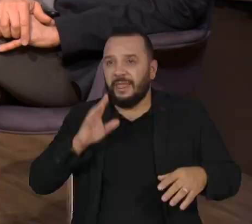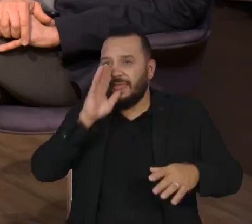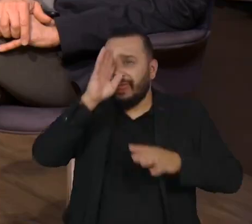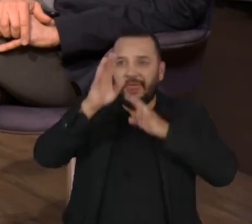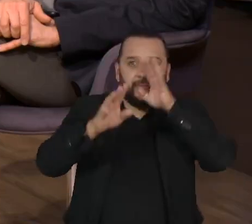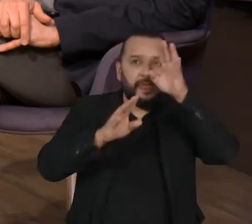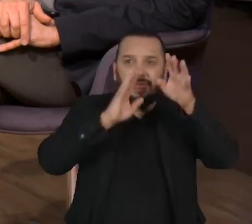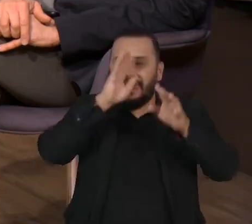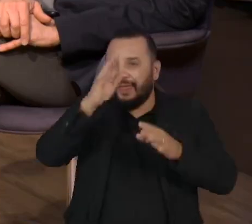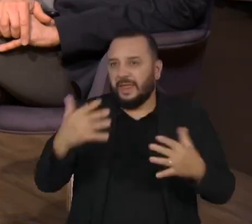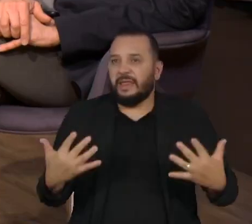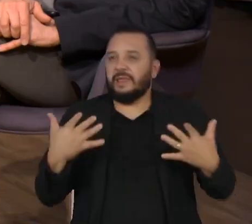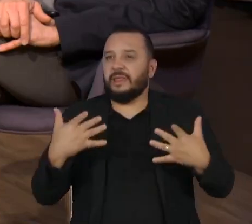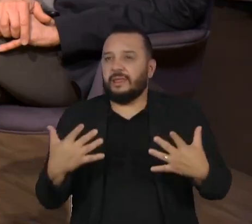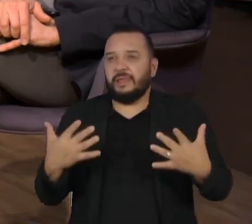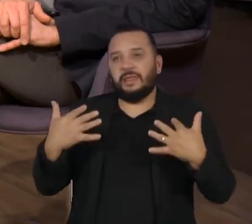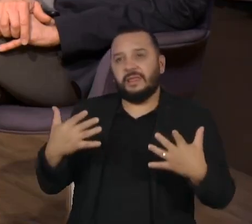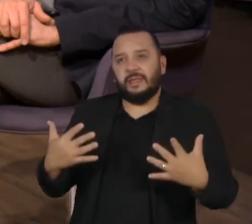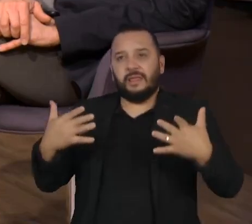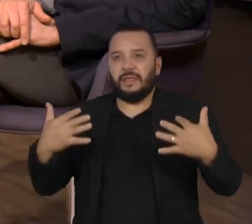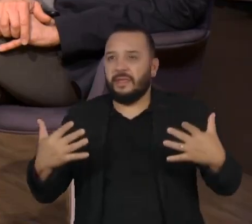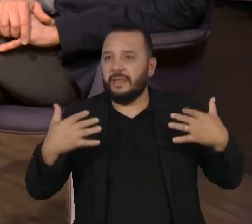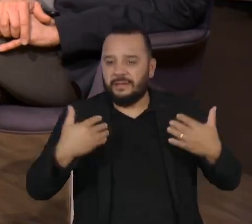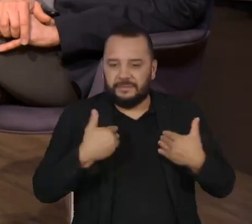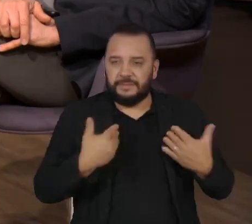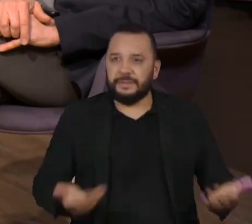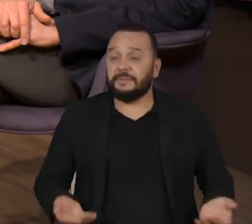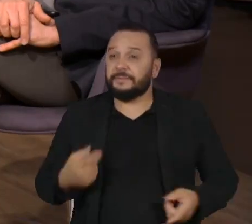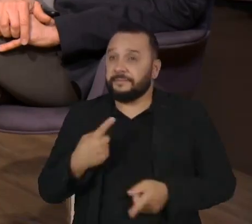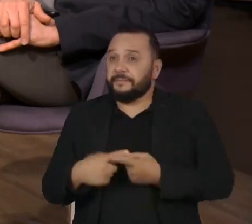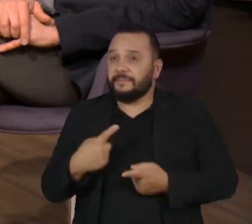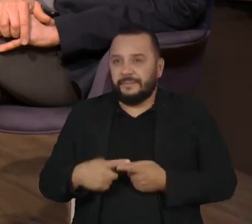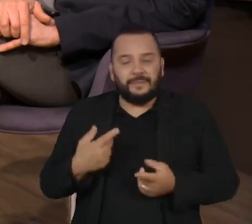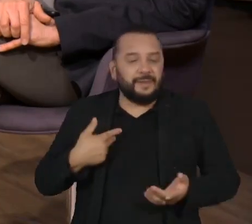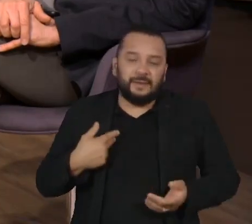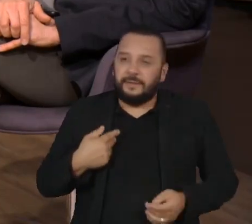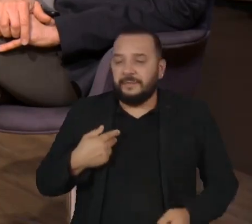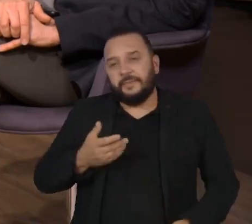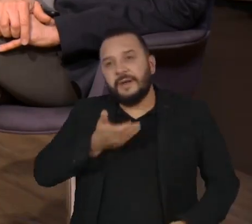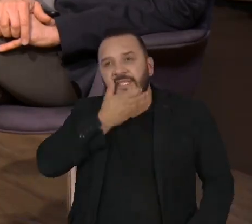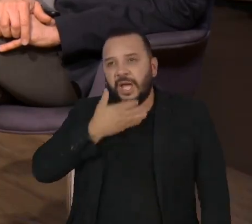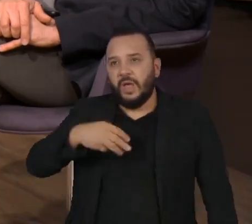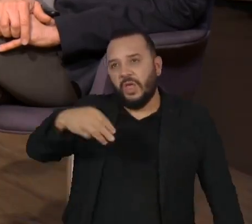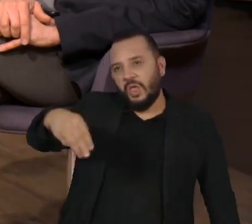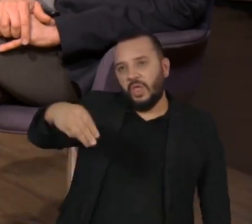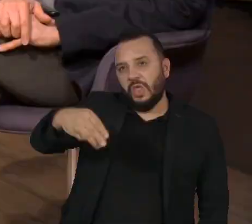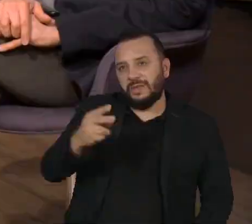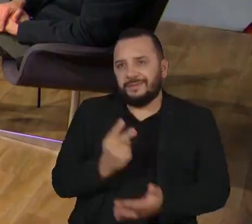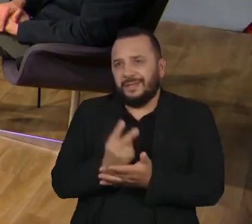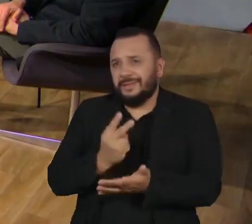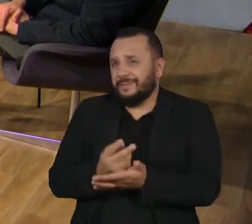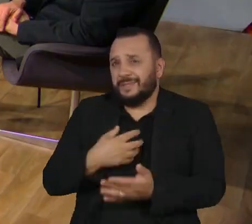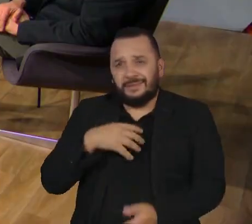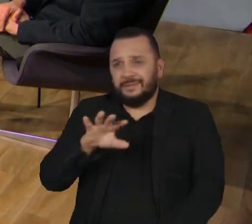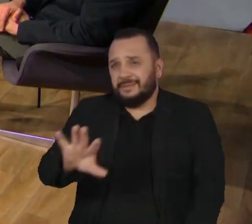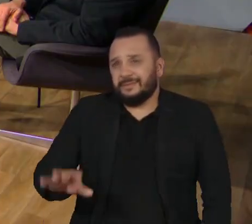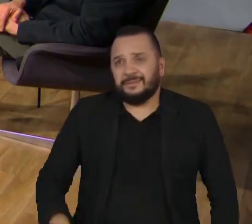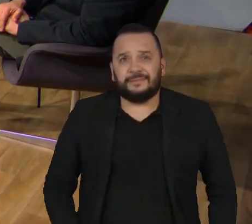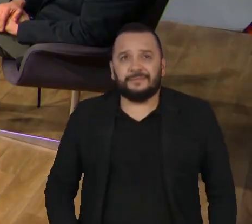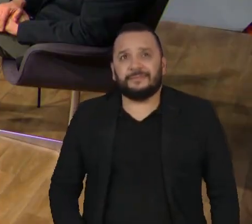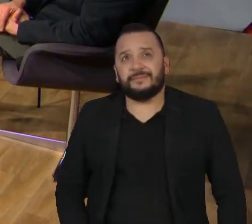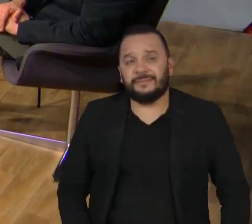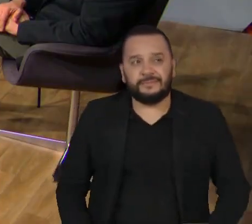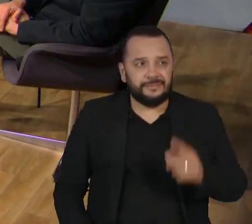de economia da atenção, né, economia do factoide, porque o Marçal foi isso o tempo todo. E é difícil de medir o efeito